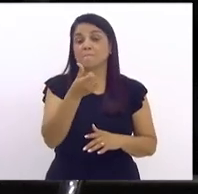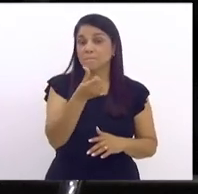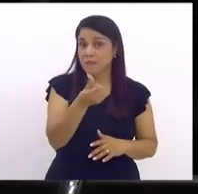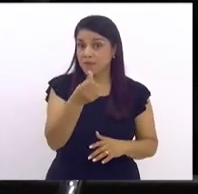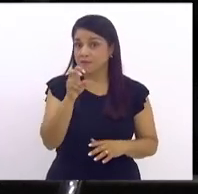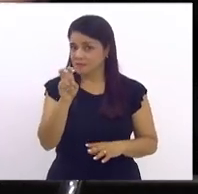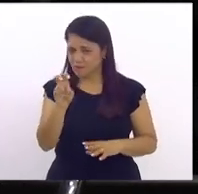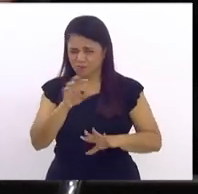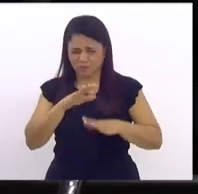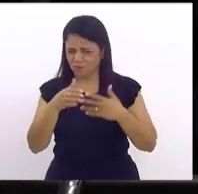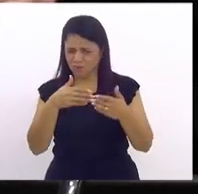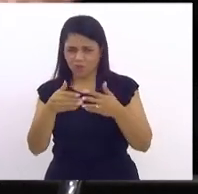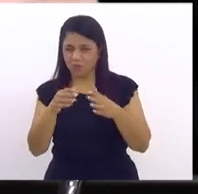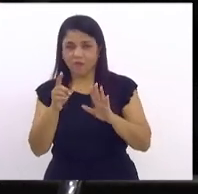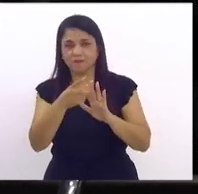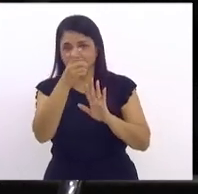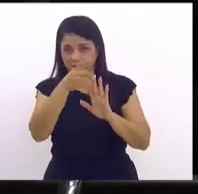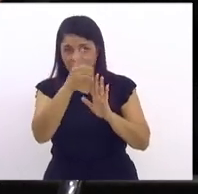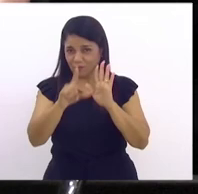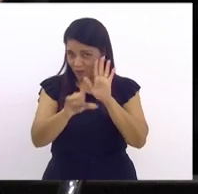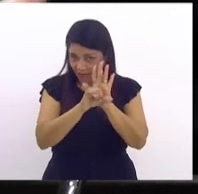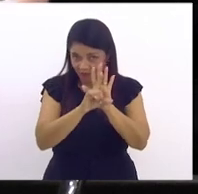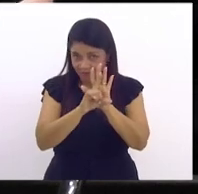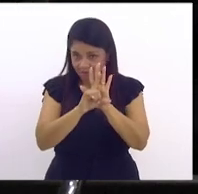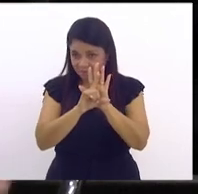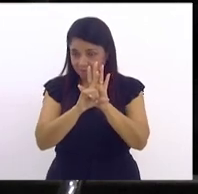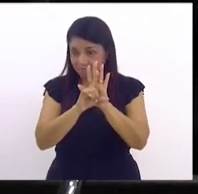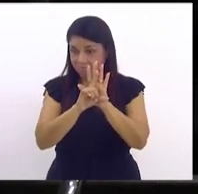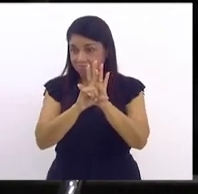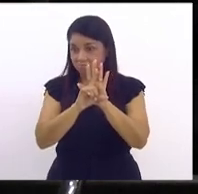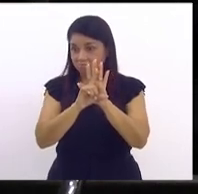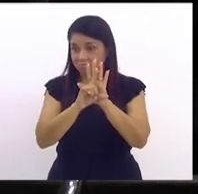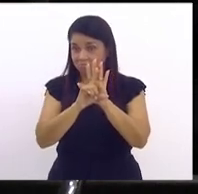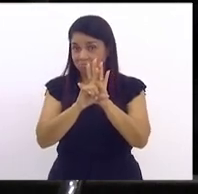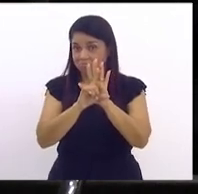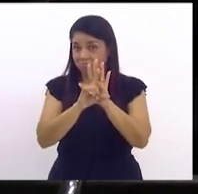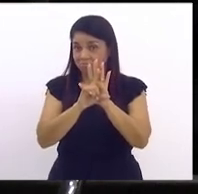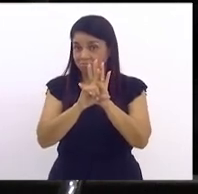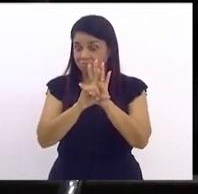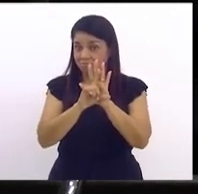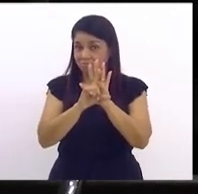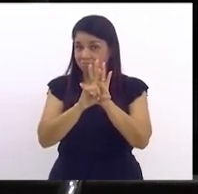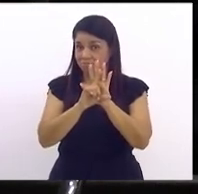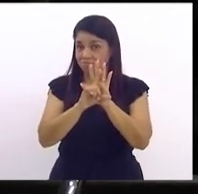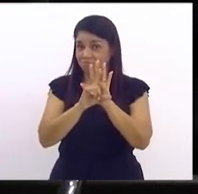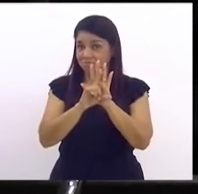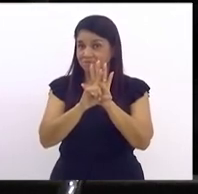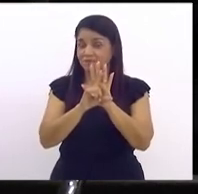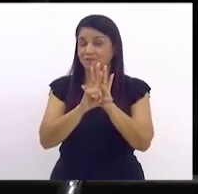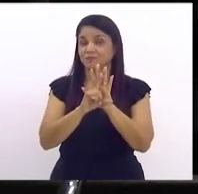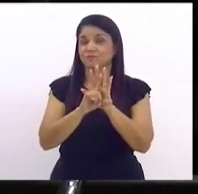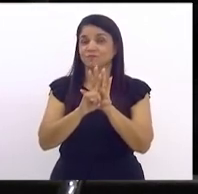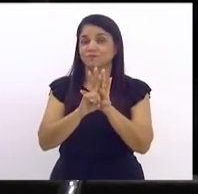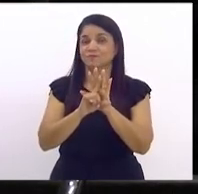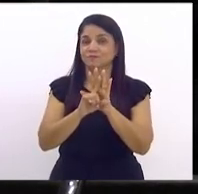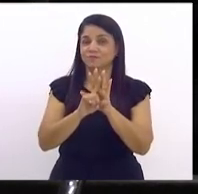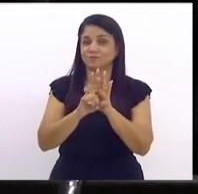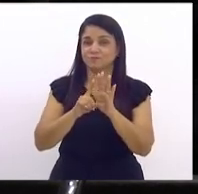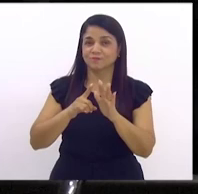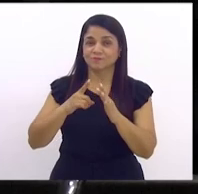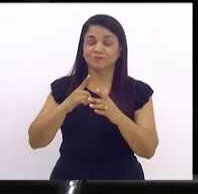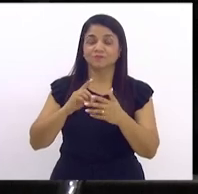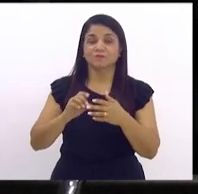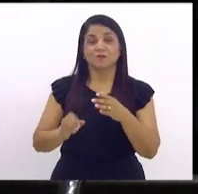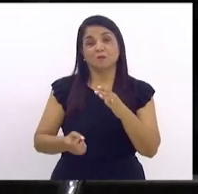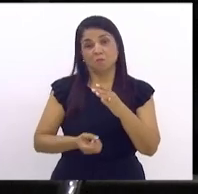65. Não importa, qualquer decreto-lei, né, que tem força de lei é de autoria do